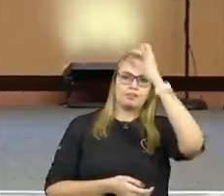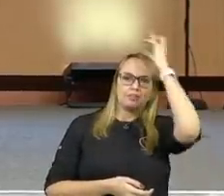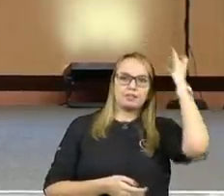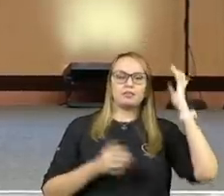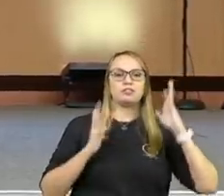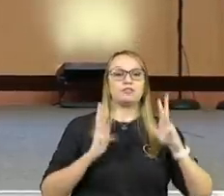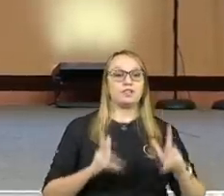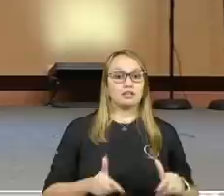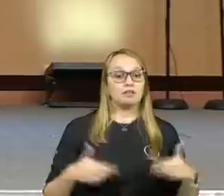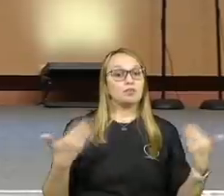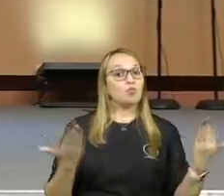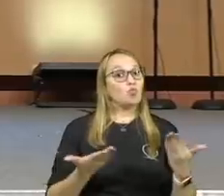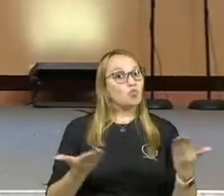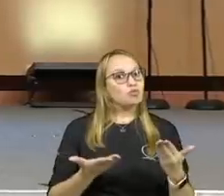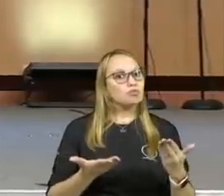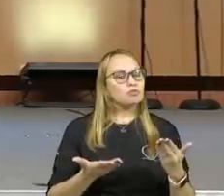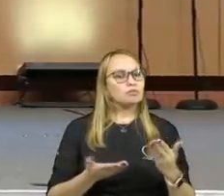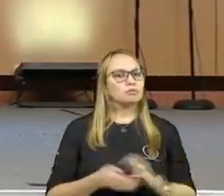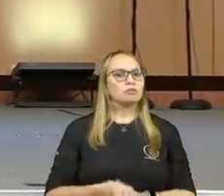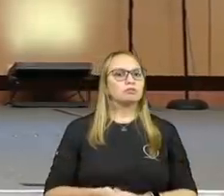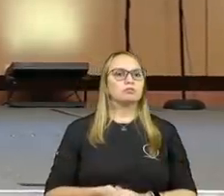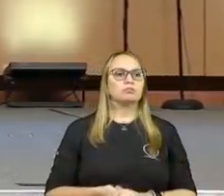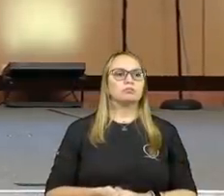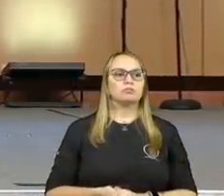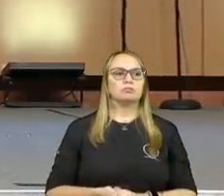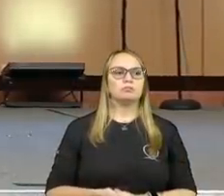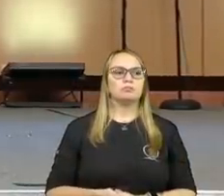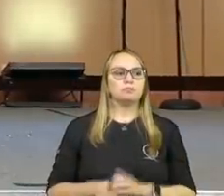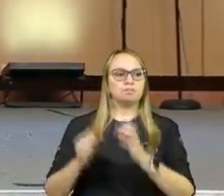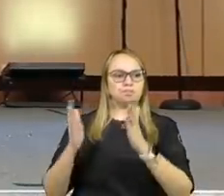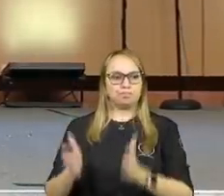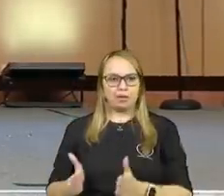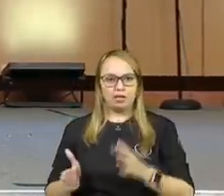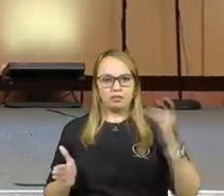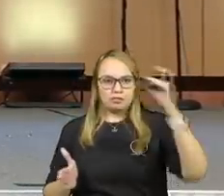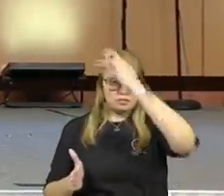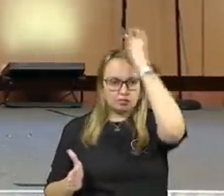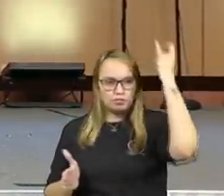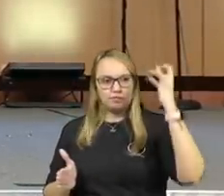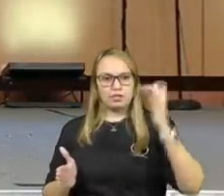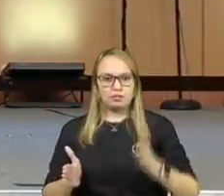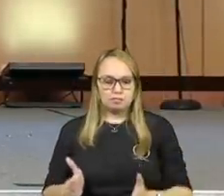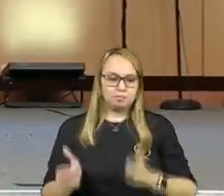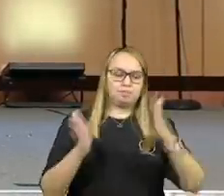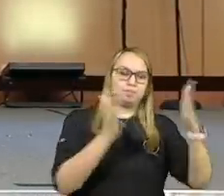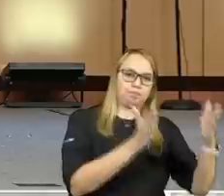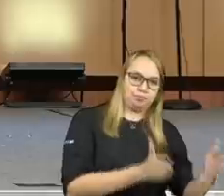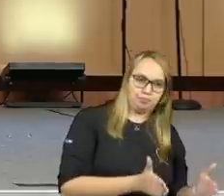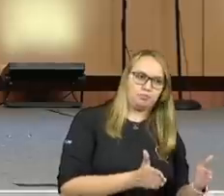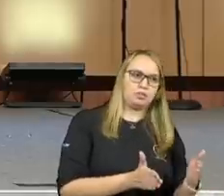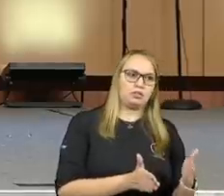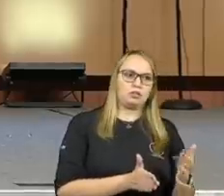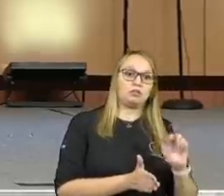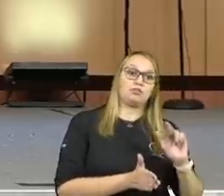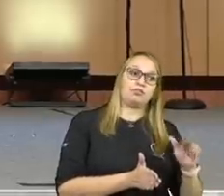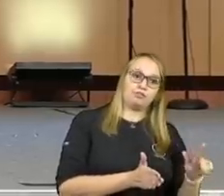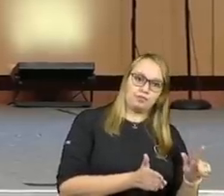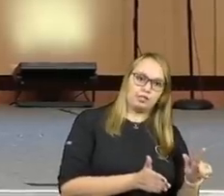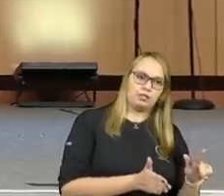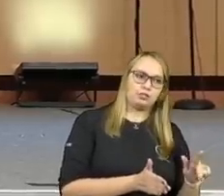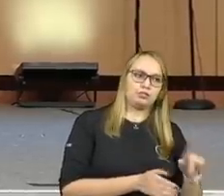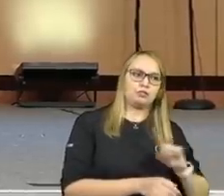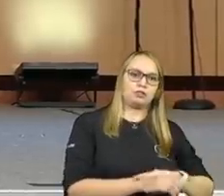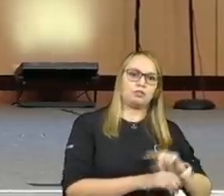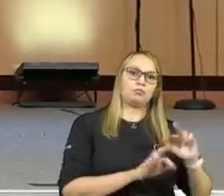Santificai-vos hoje. É a condição, isso aqui é uma etapa. Amanhã, outra etapa e outro tempo, o Senhor